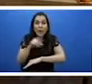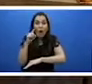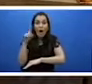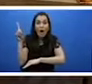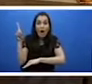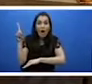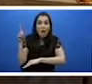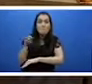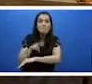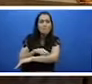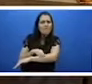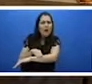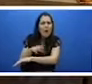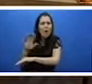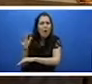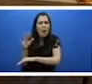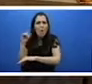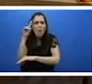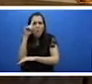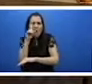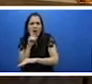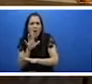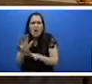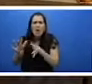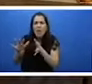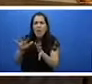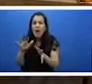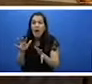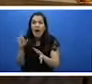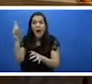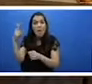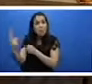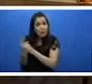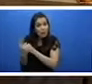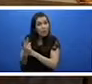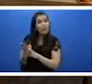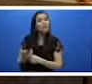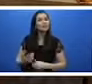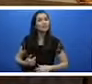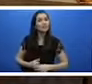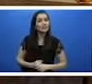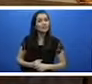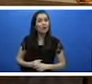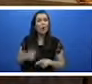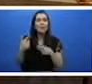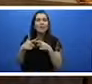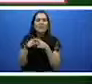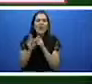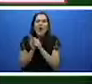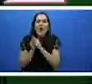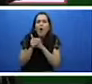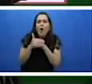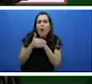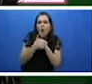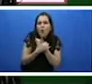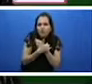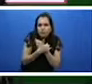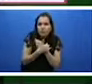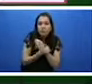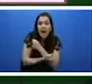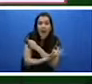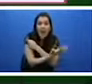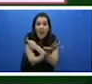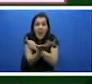É porque a cor da pelagem ajuda ele até a se proteger. Porque confunde ele no meio da vegetação